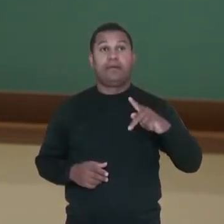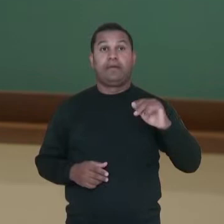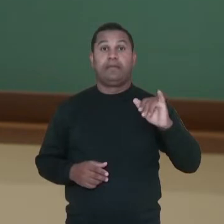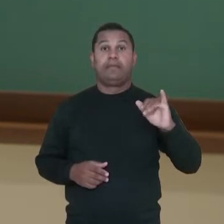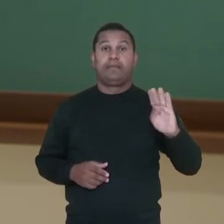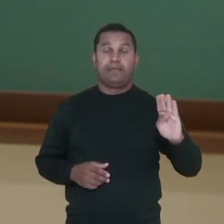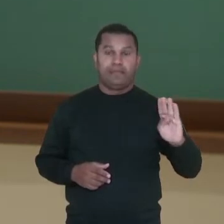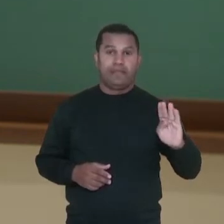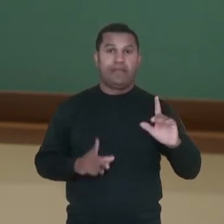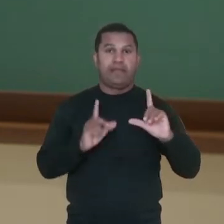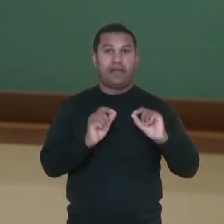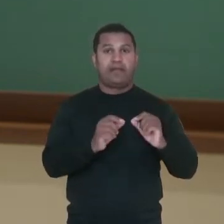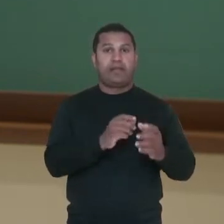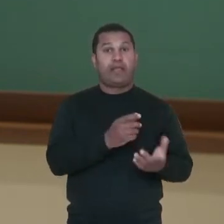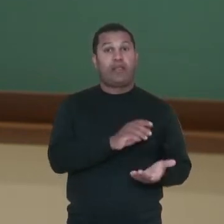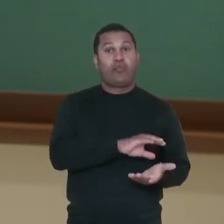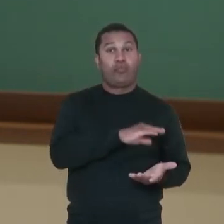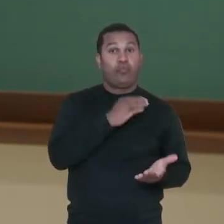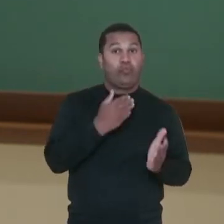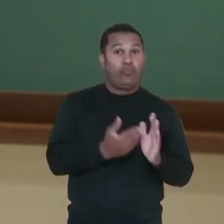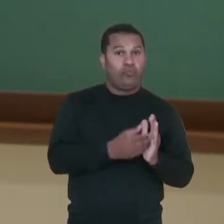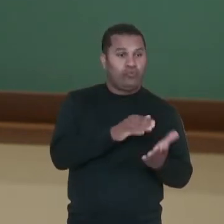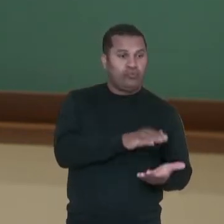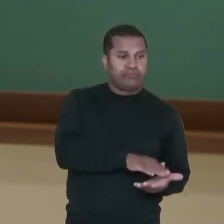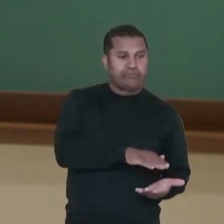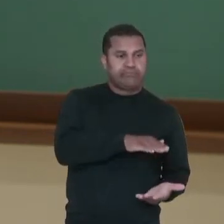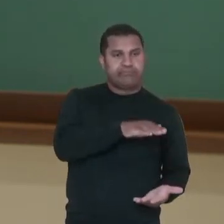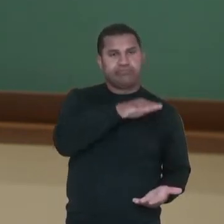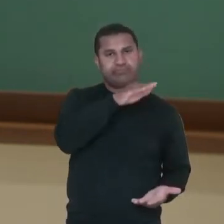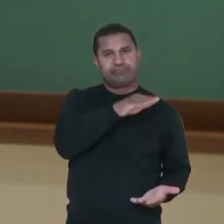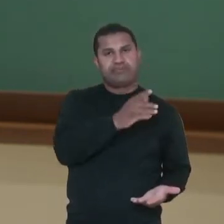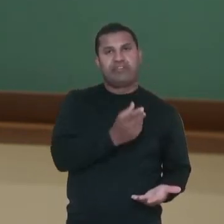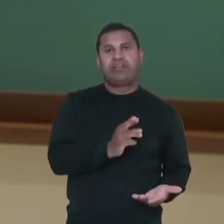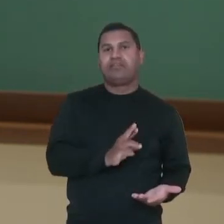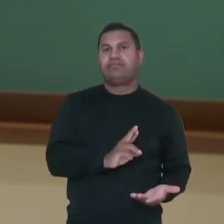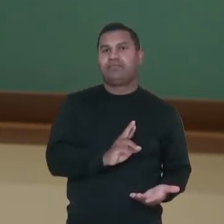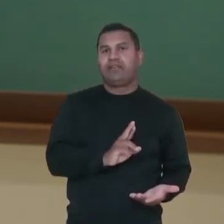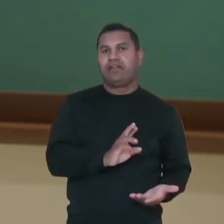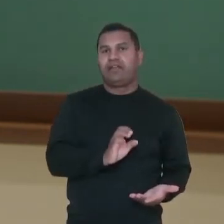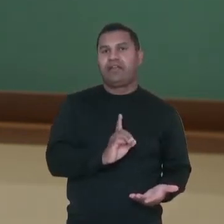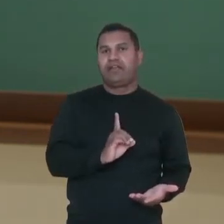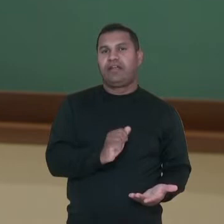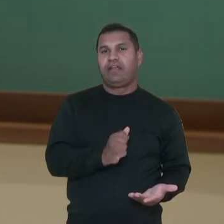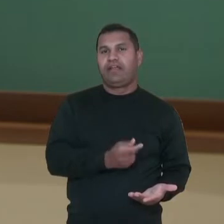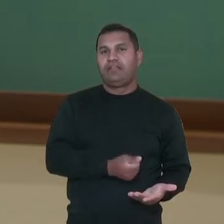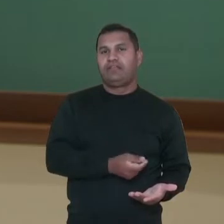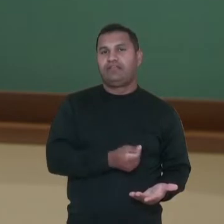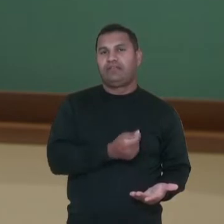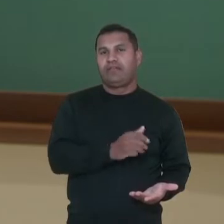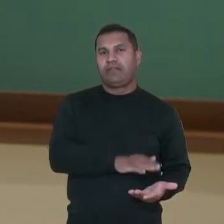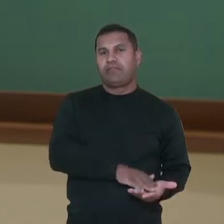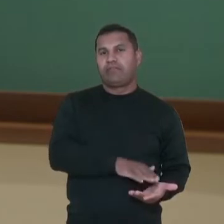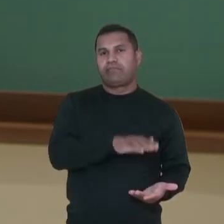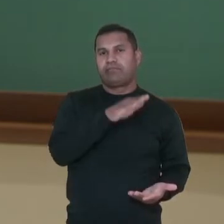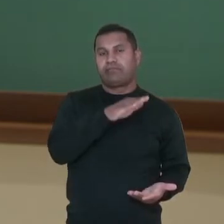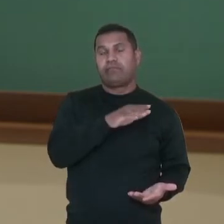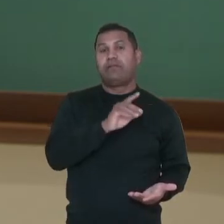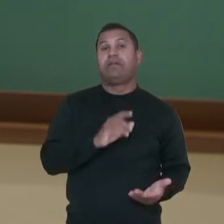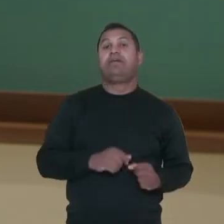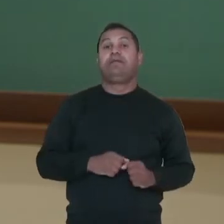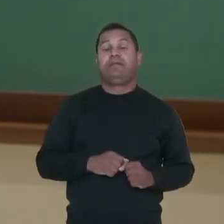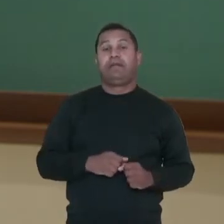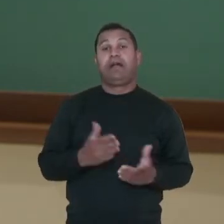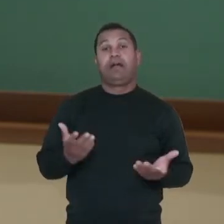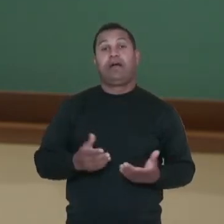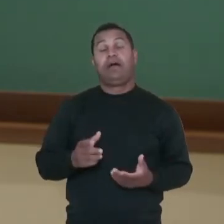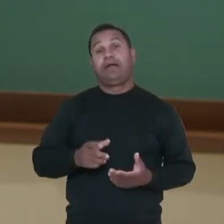renda ao longo de um período. Já o PIB per capita é aquele por pessoa. Você pega toda essa riqueza distribuída então